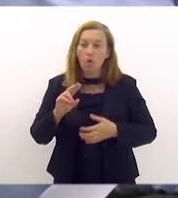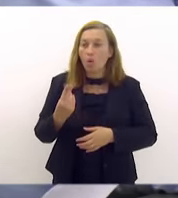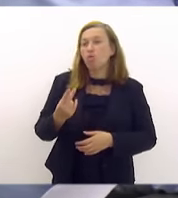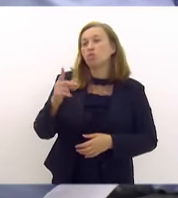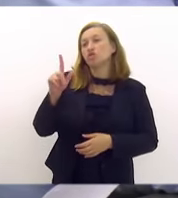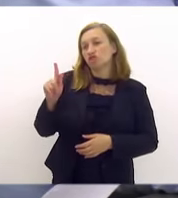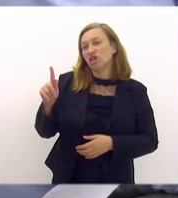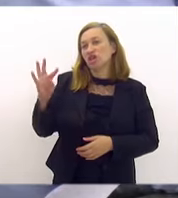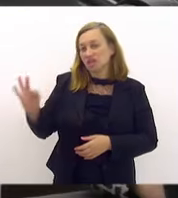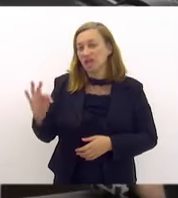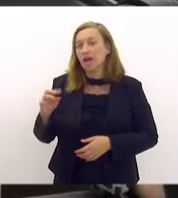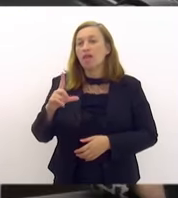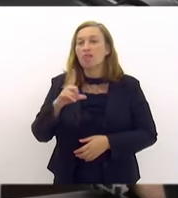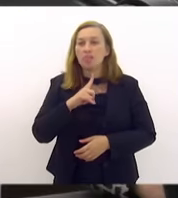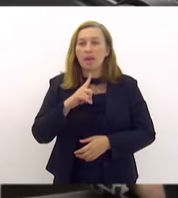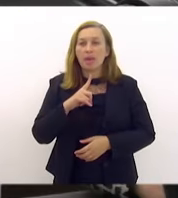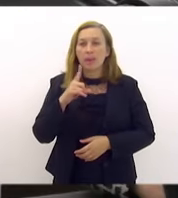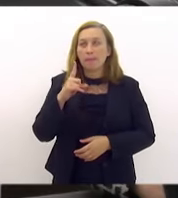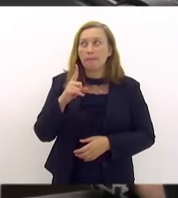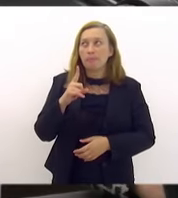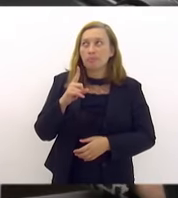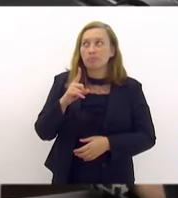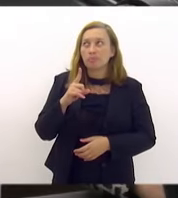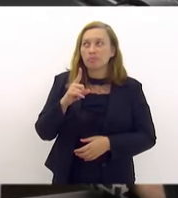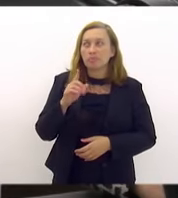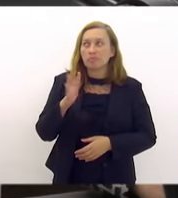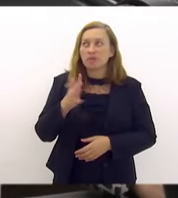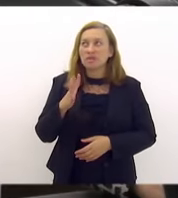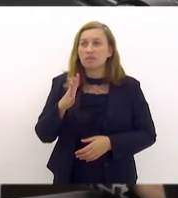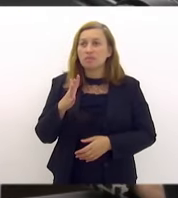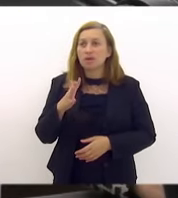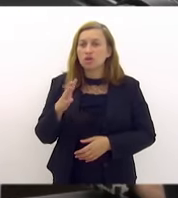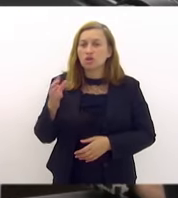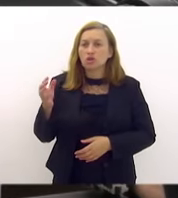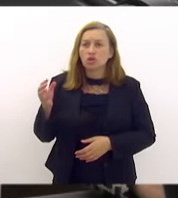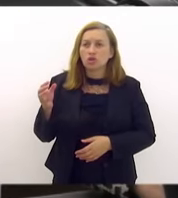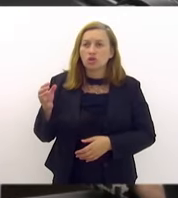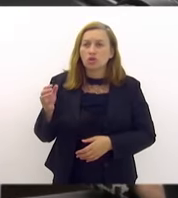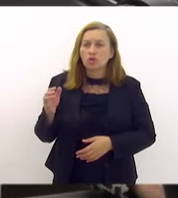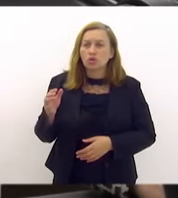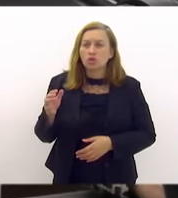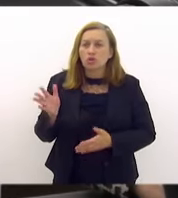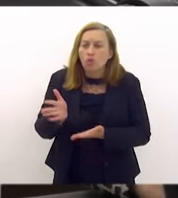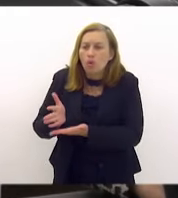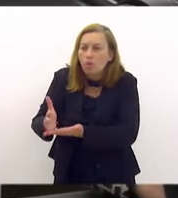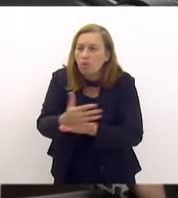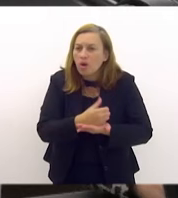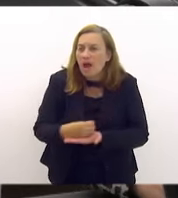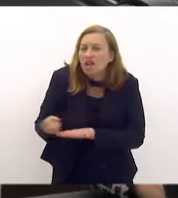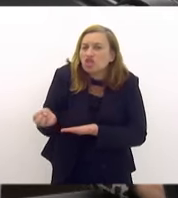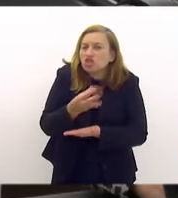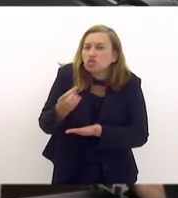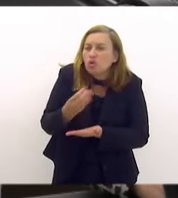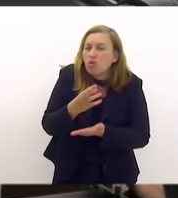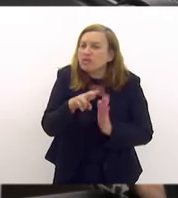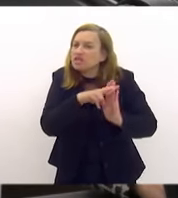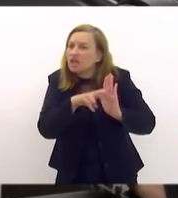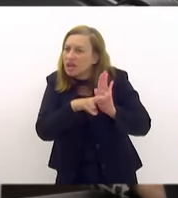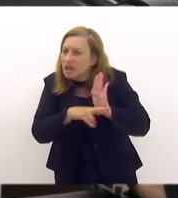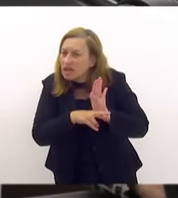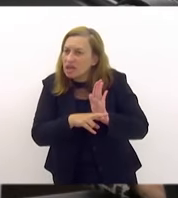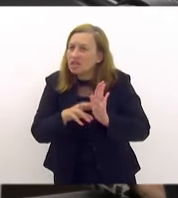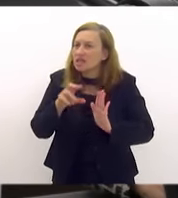tem previsão eh de colocar novas diretrizes ou apurar as diretrizes que o